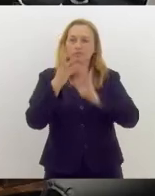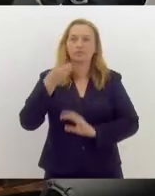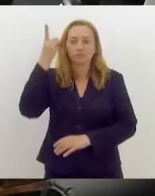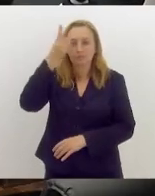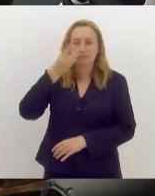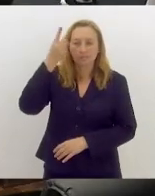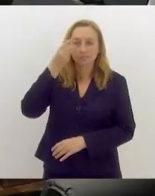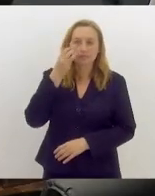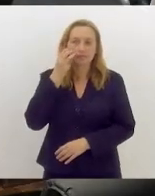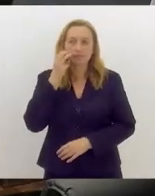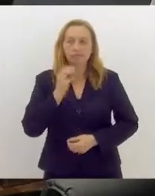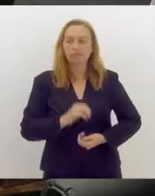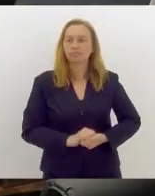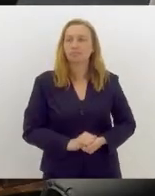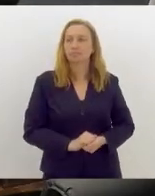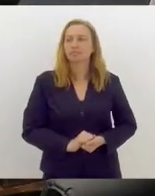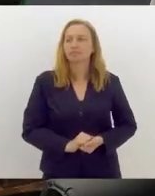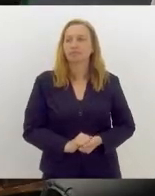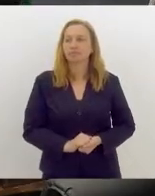Carneiro